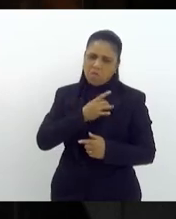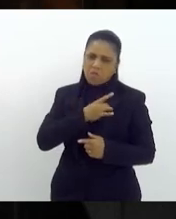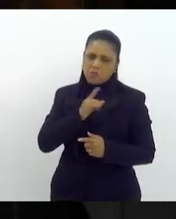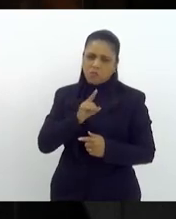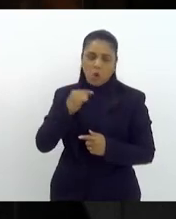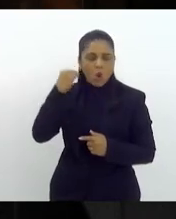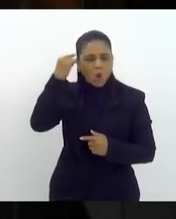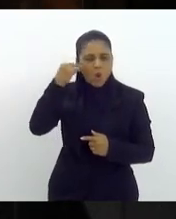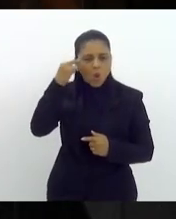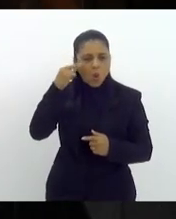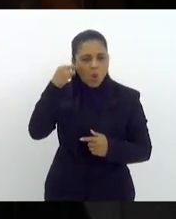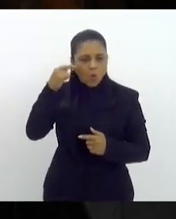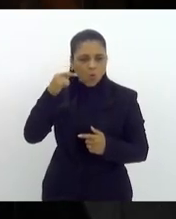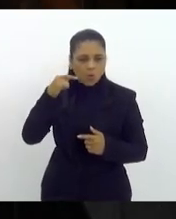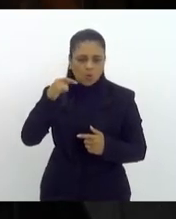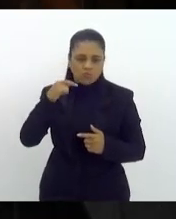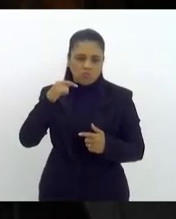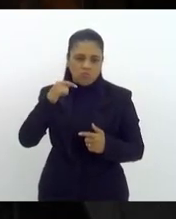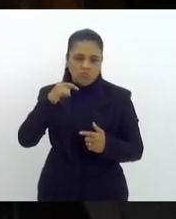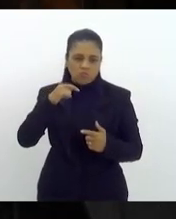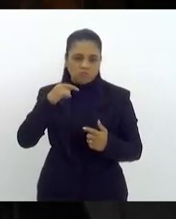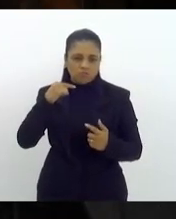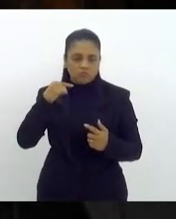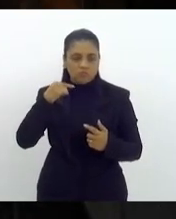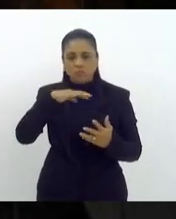não se revoltam loucos